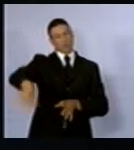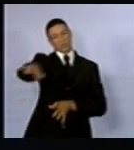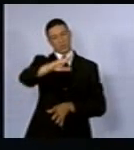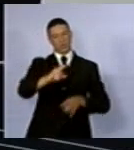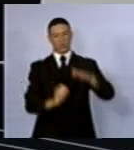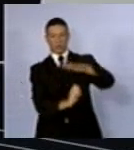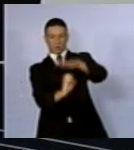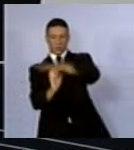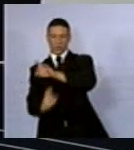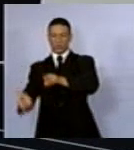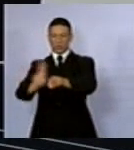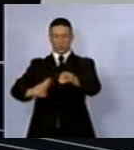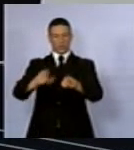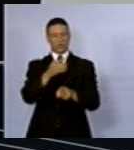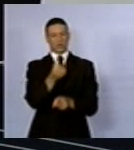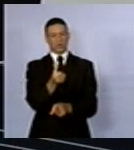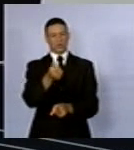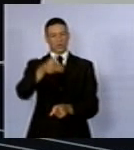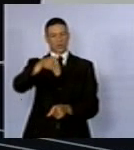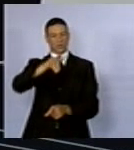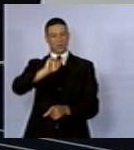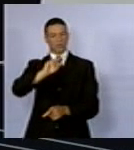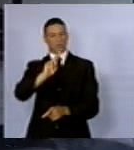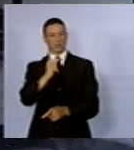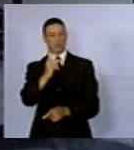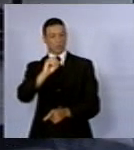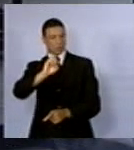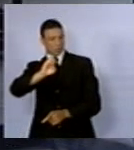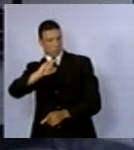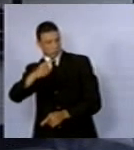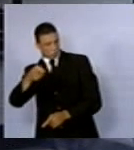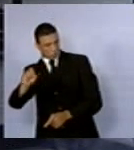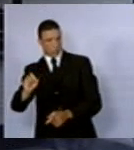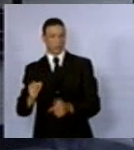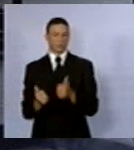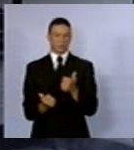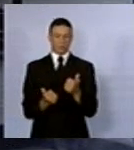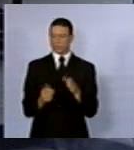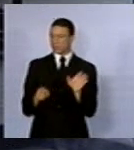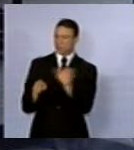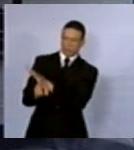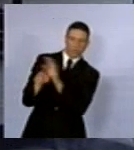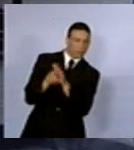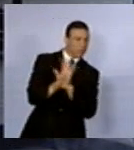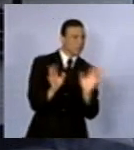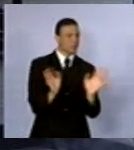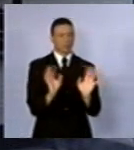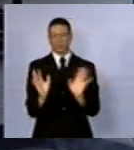6 milhões e 200 mil. Uma outra pergunta? Não, só isso. Agradeço a presença de Vossa Excelência.